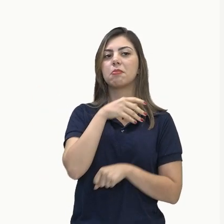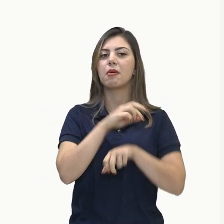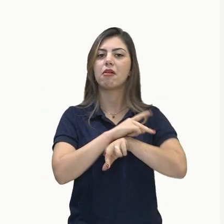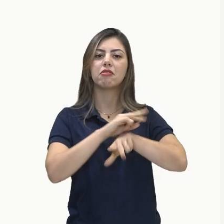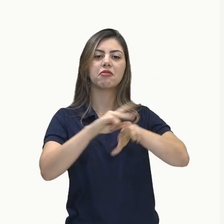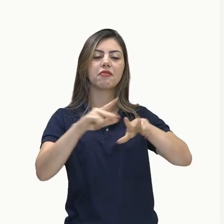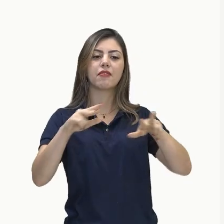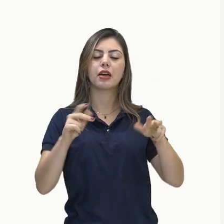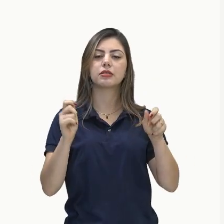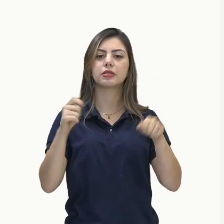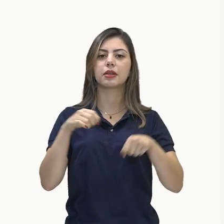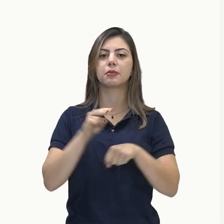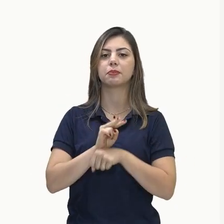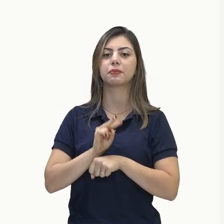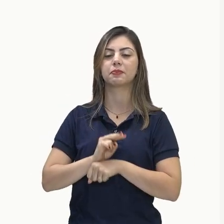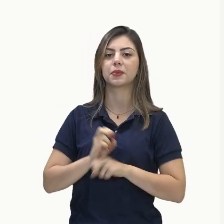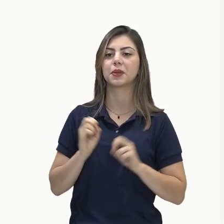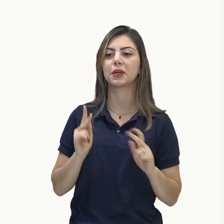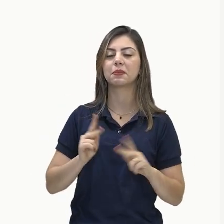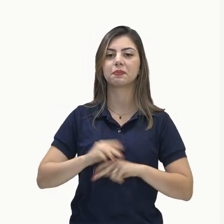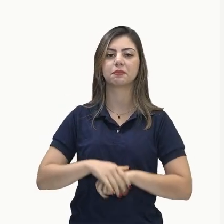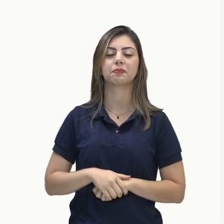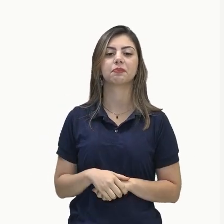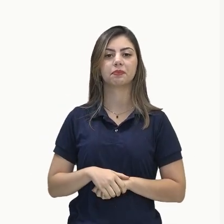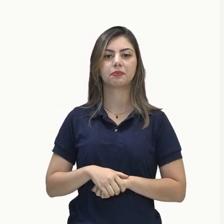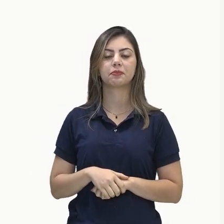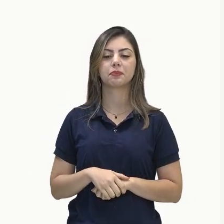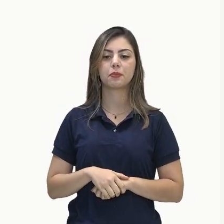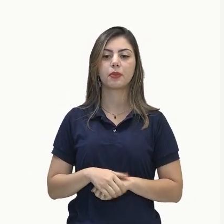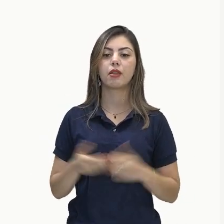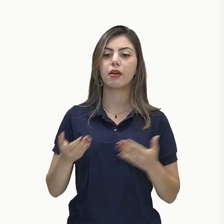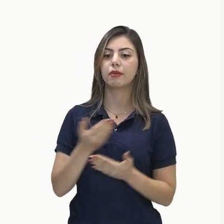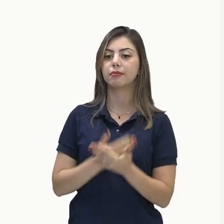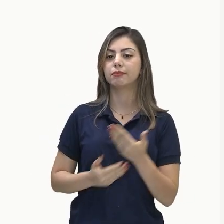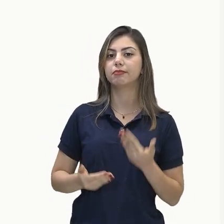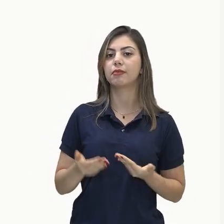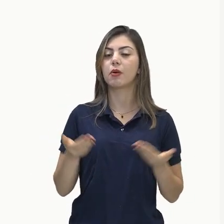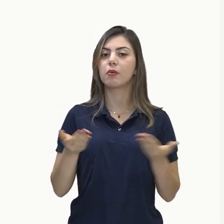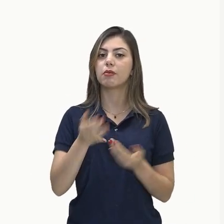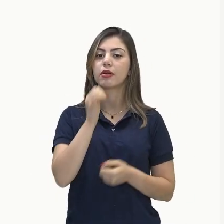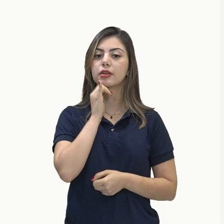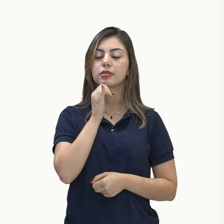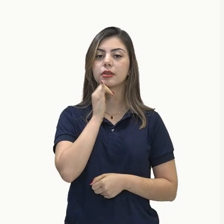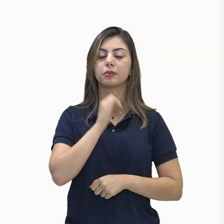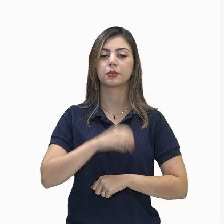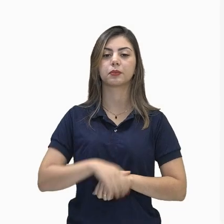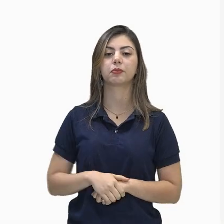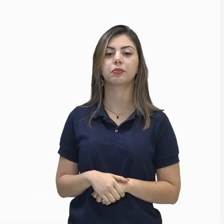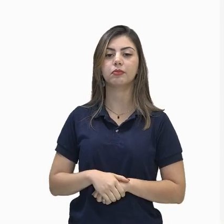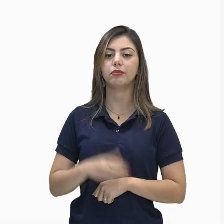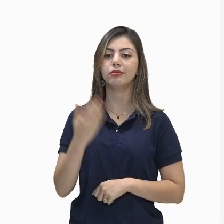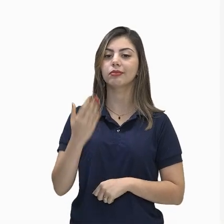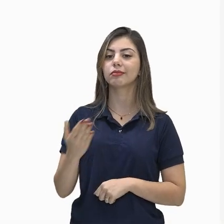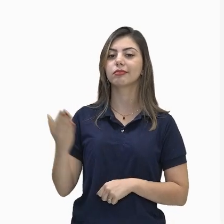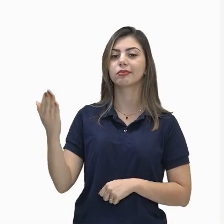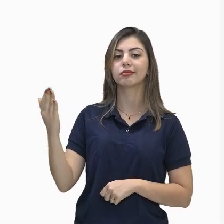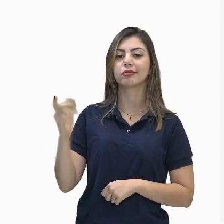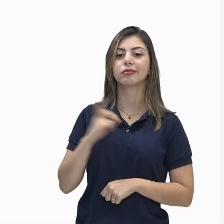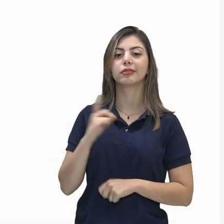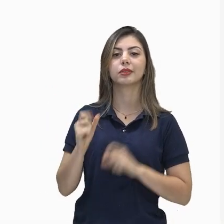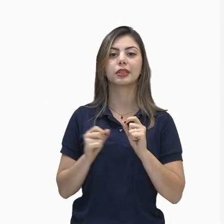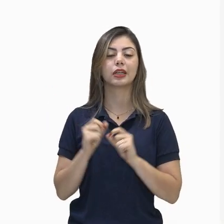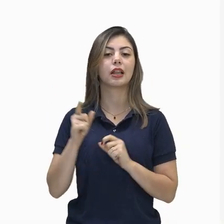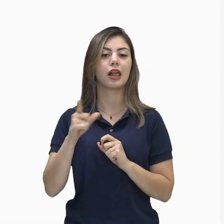gente tem nessa área. Ok? E a gente segue falando de um exemplo, que é o corredor ecológico urbano do Igarapé do